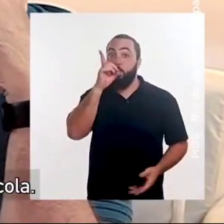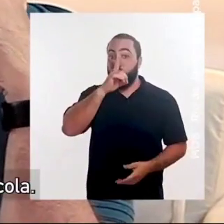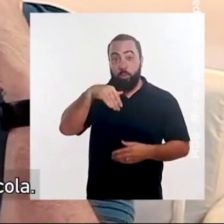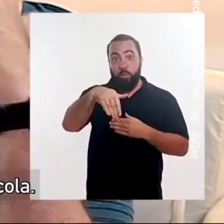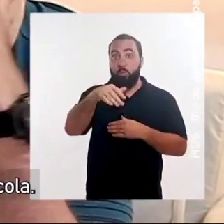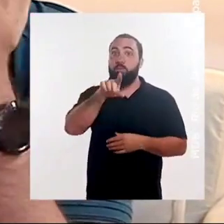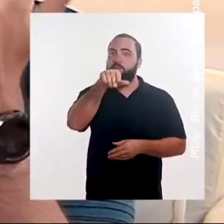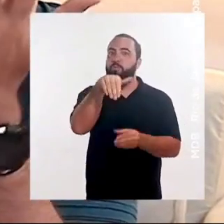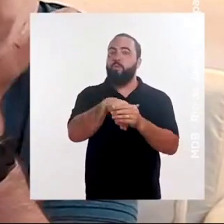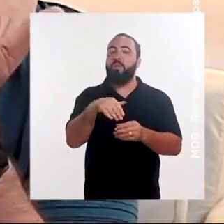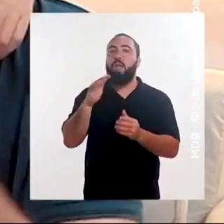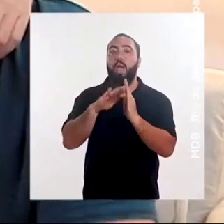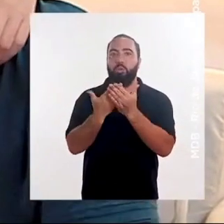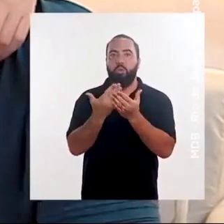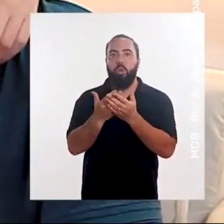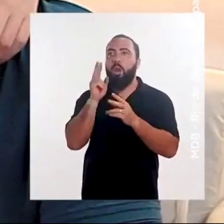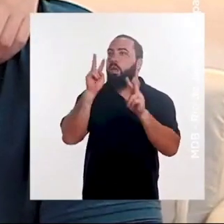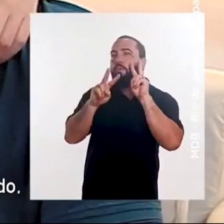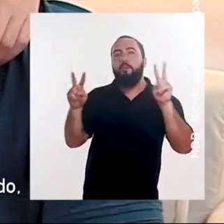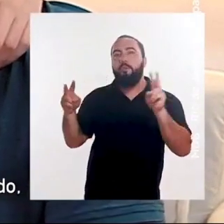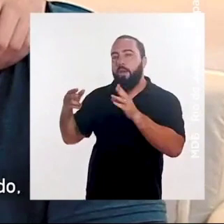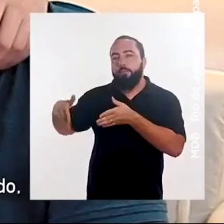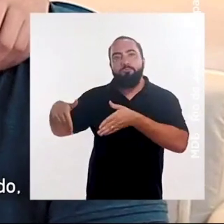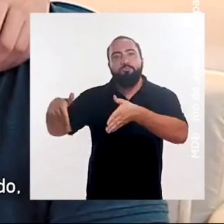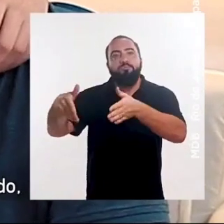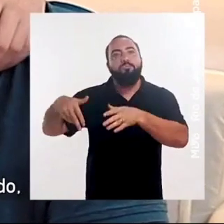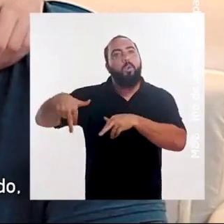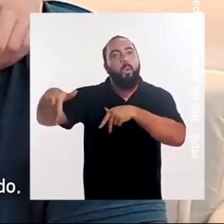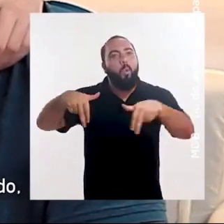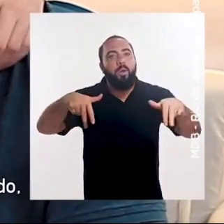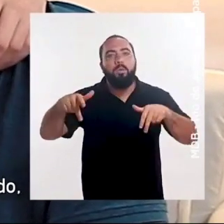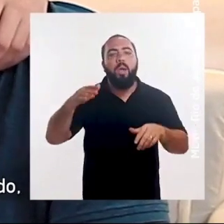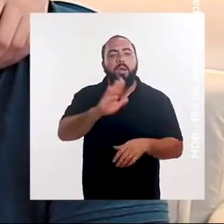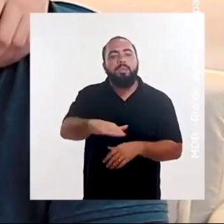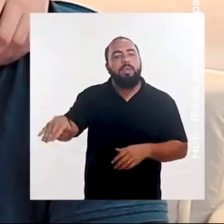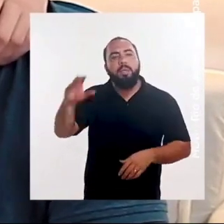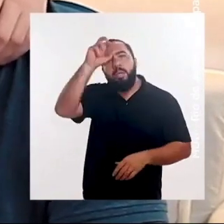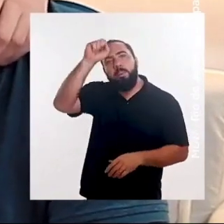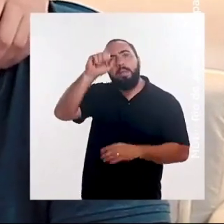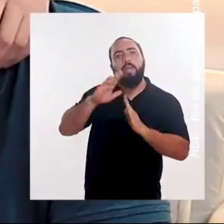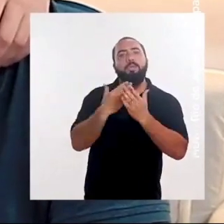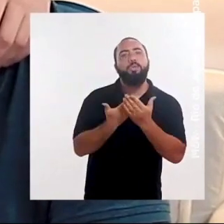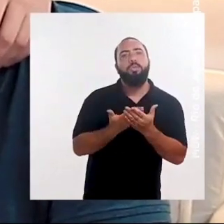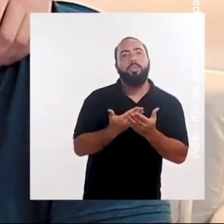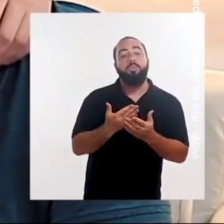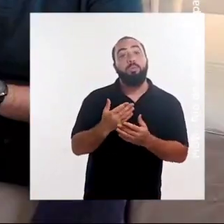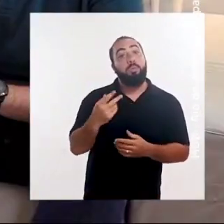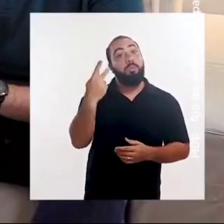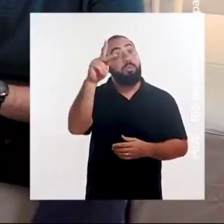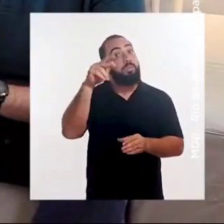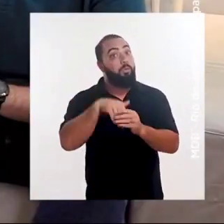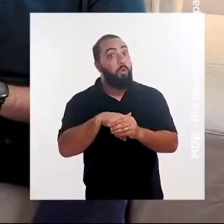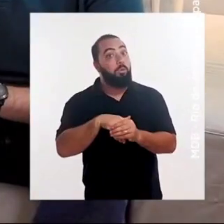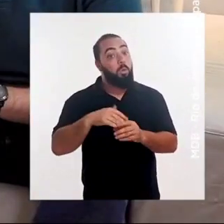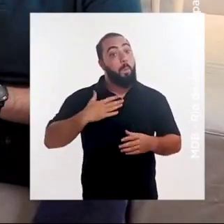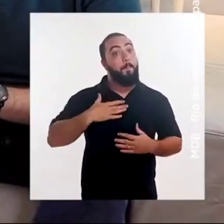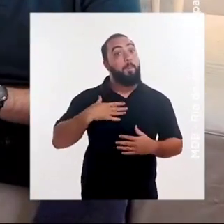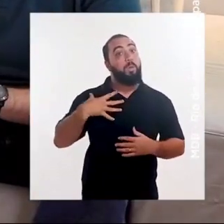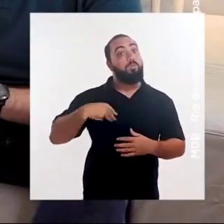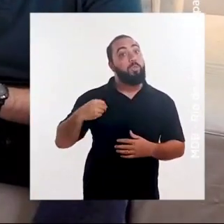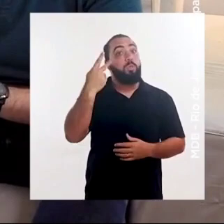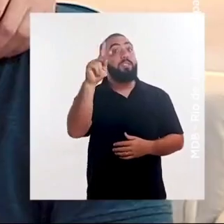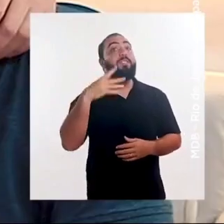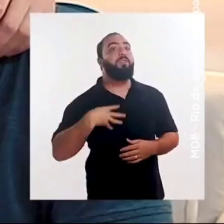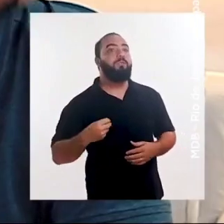votar numa escola. Olhem em volta nos corredores, imagina ali as crianças estudando, aprendendo com o poder do seu voto. Seus filhos,